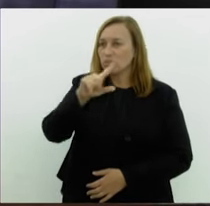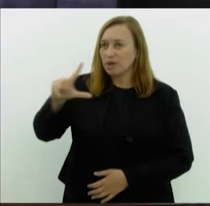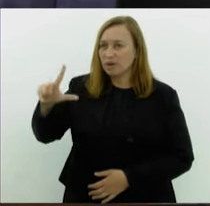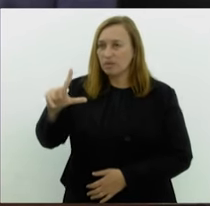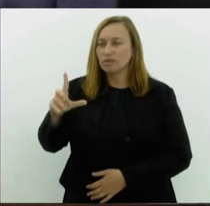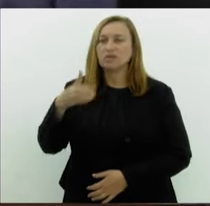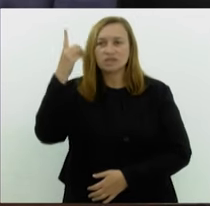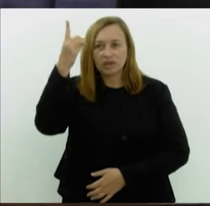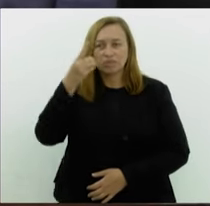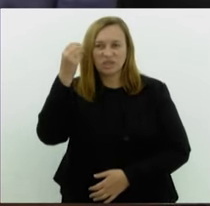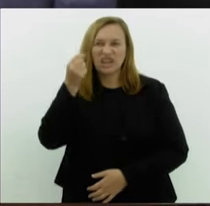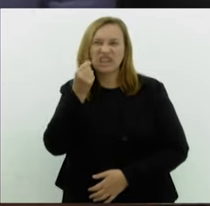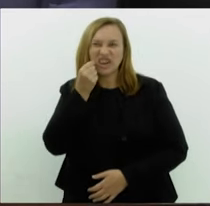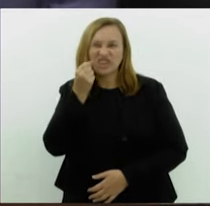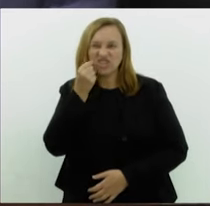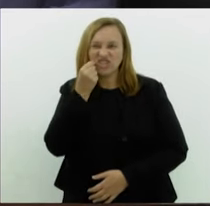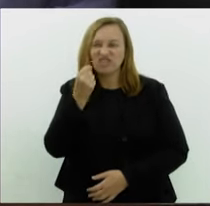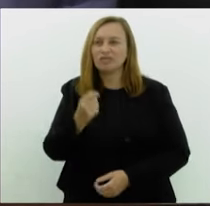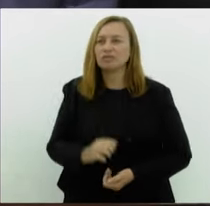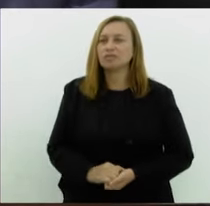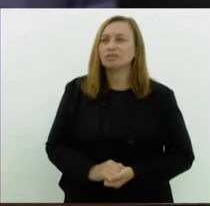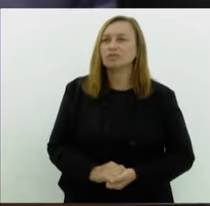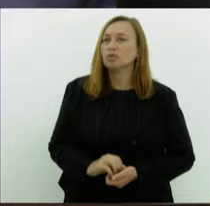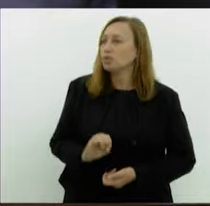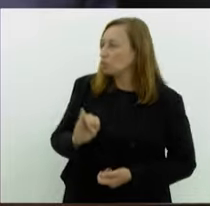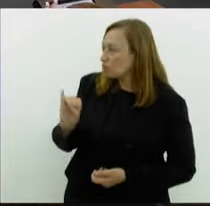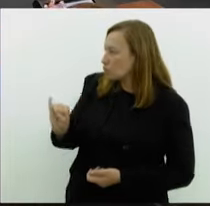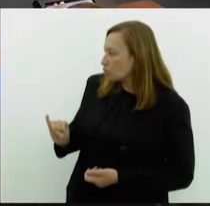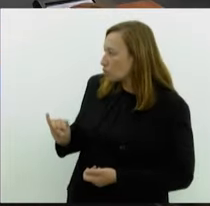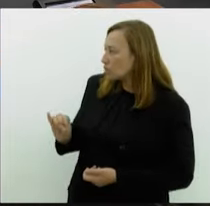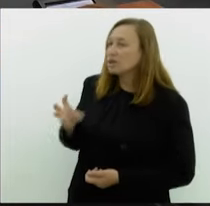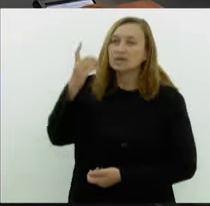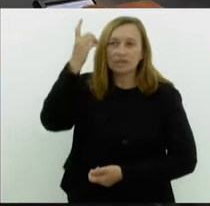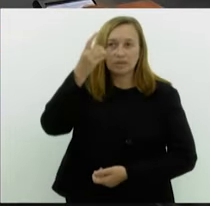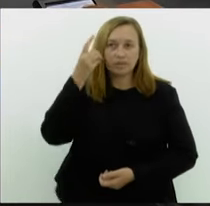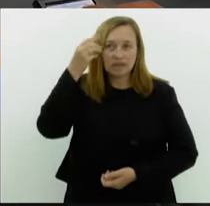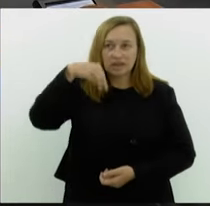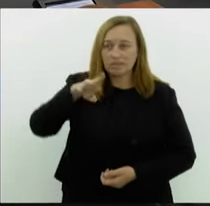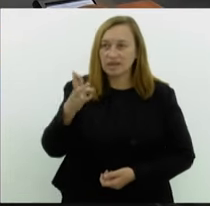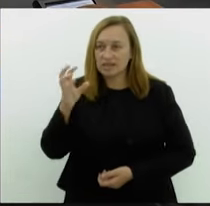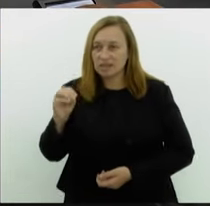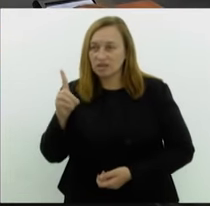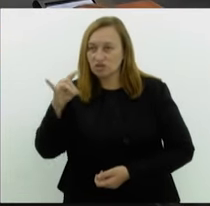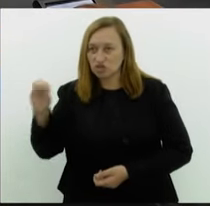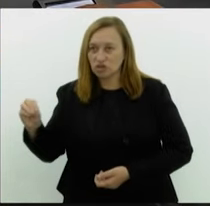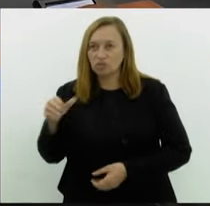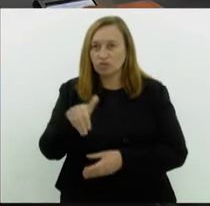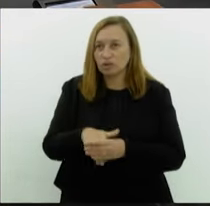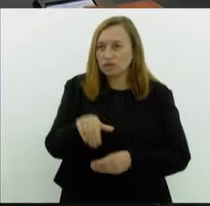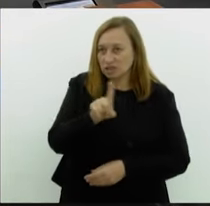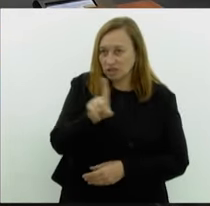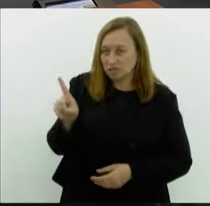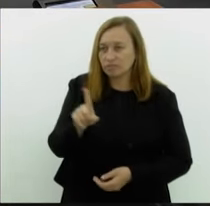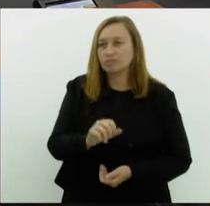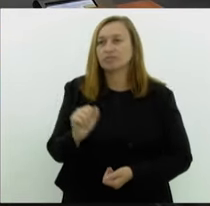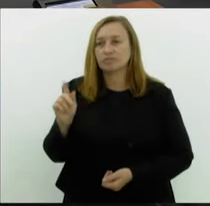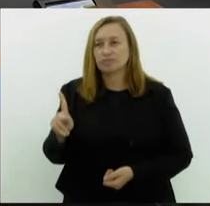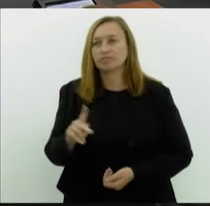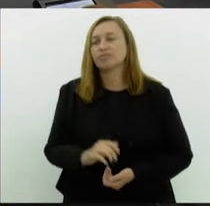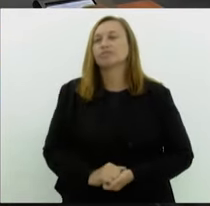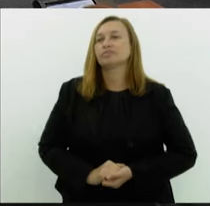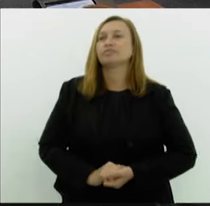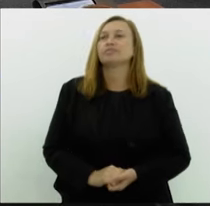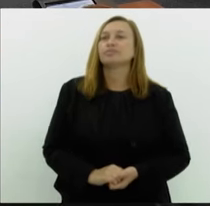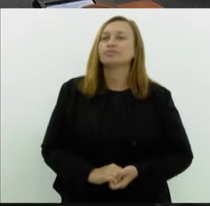Deputado Giovanni Ratinho. Oi? Deputado Marcelo Dino. Voto não, senhor presidente. Ok. Dino,